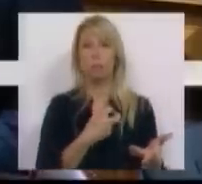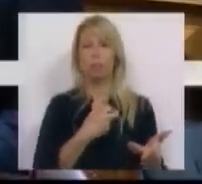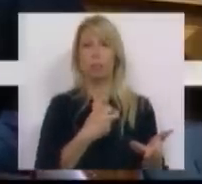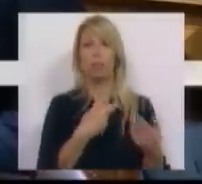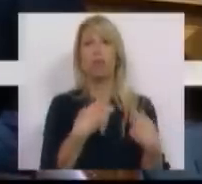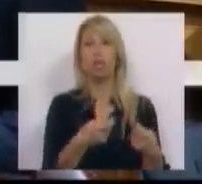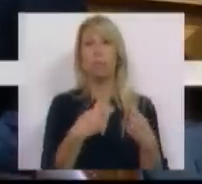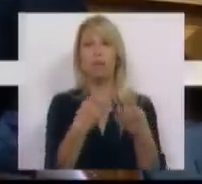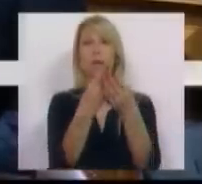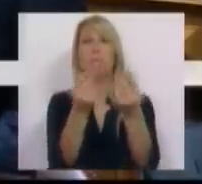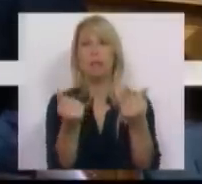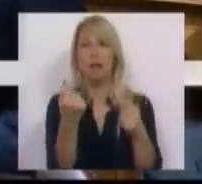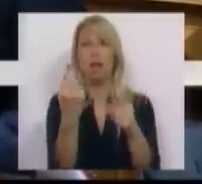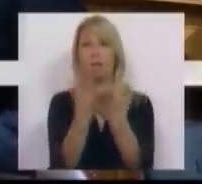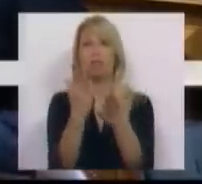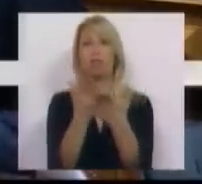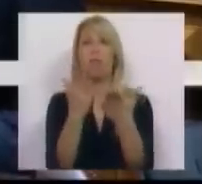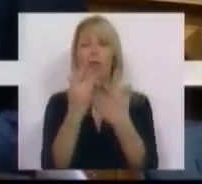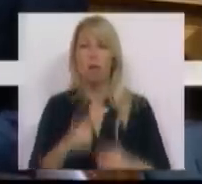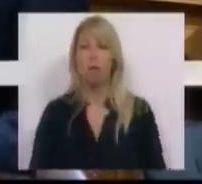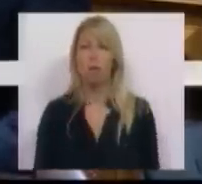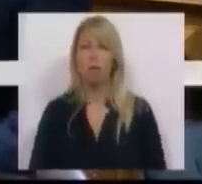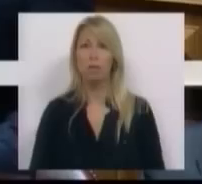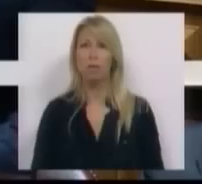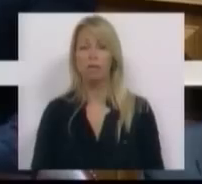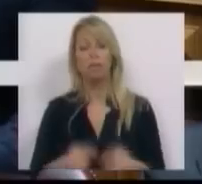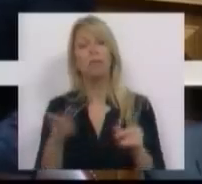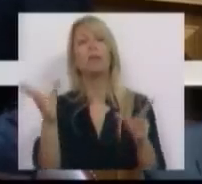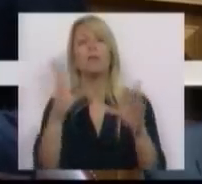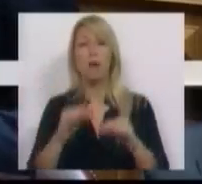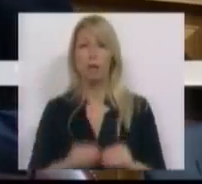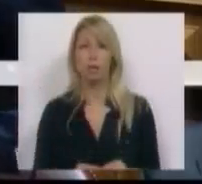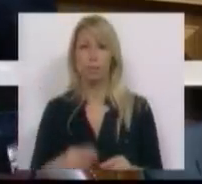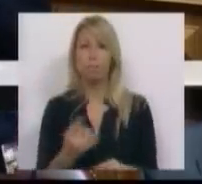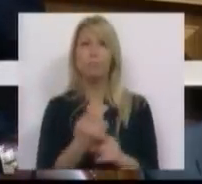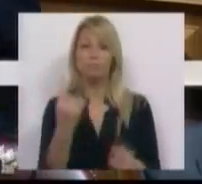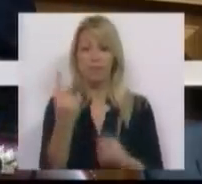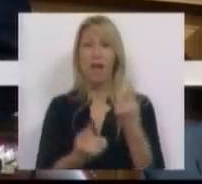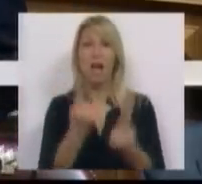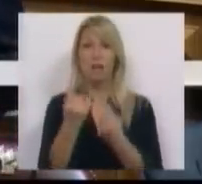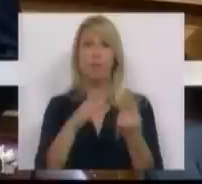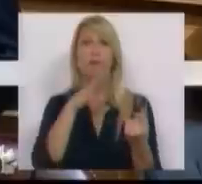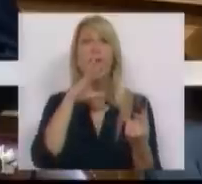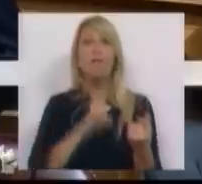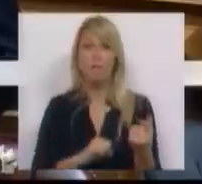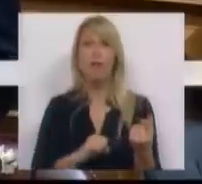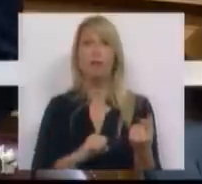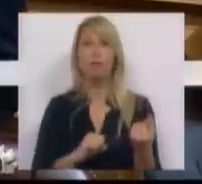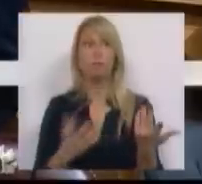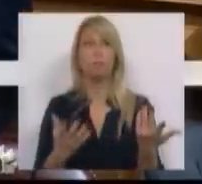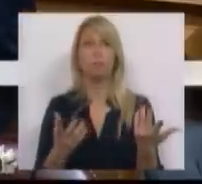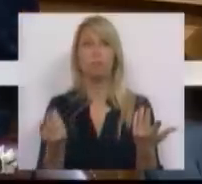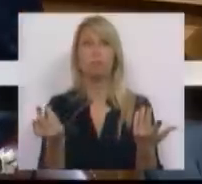com o material escolar. E mais, por vezes, porque os seus filhos entraram numa situação de